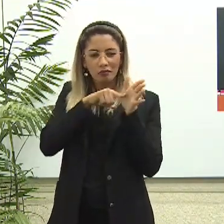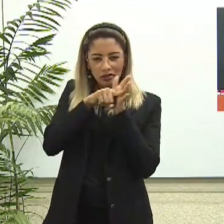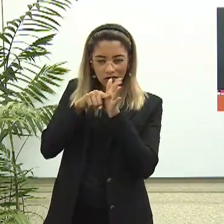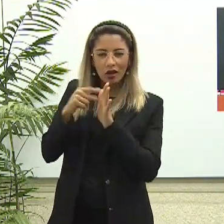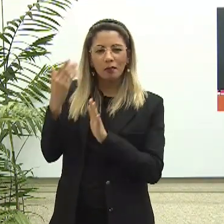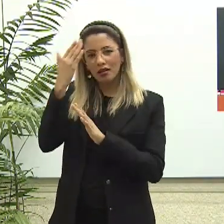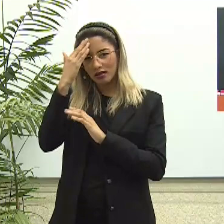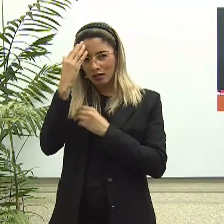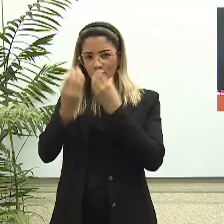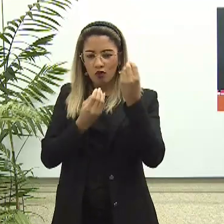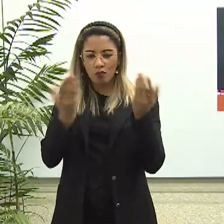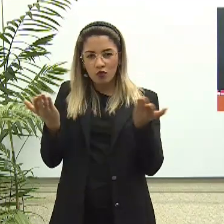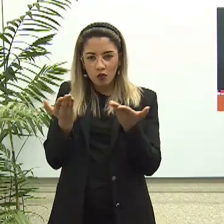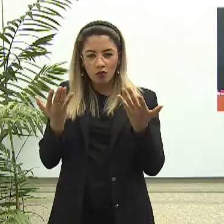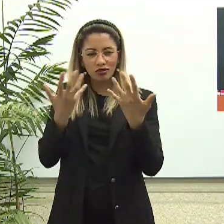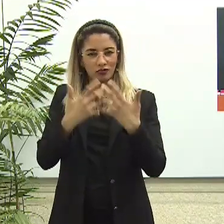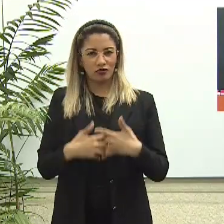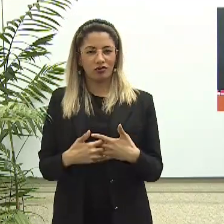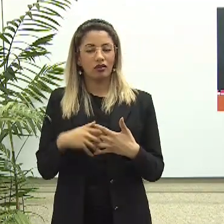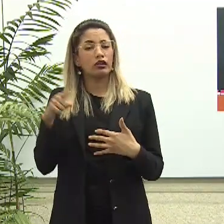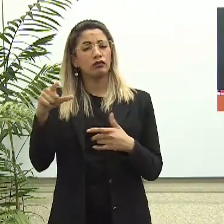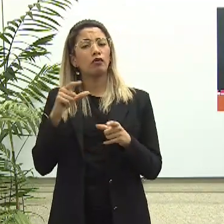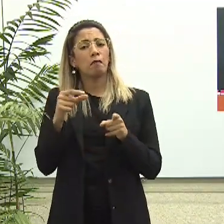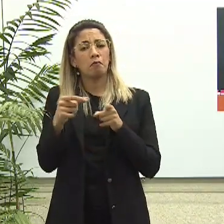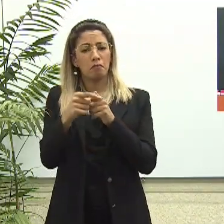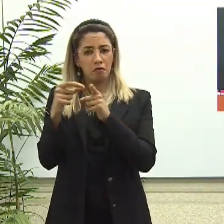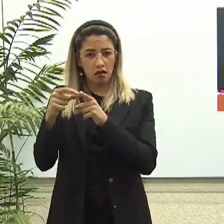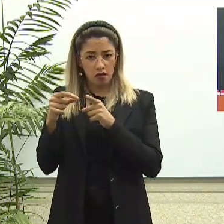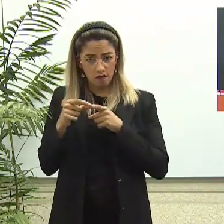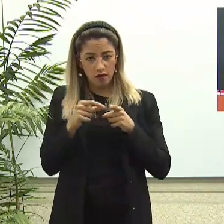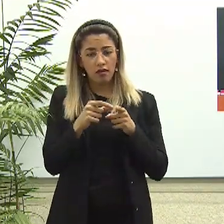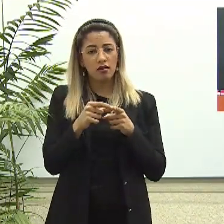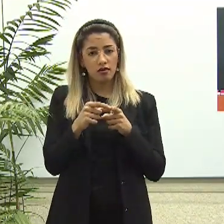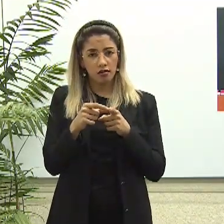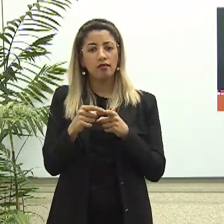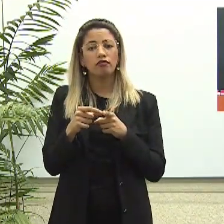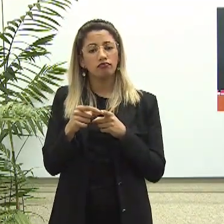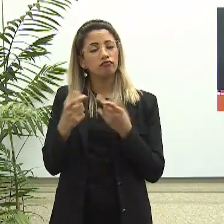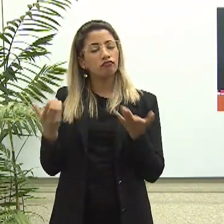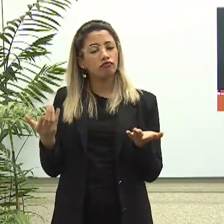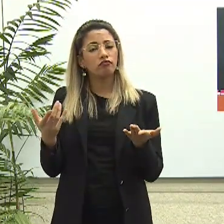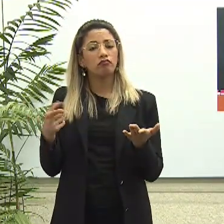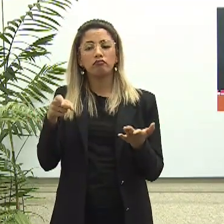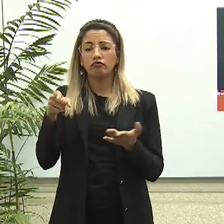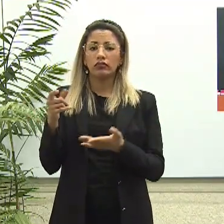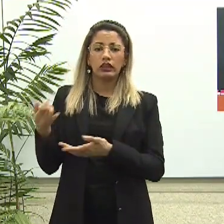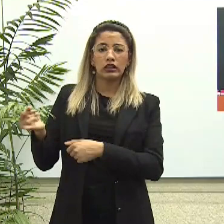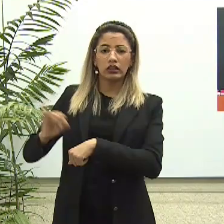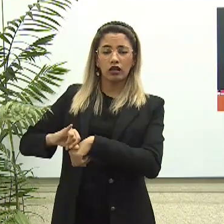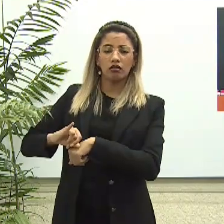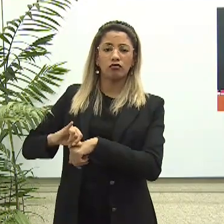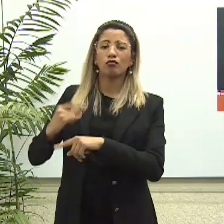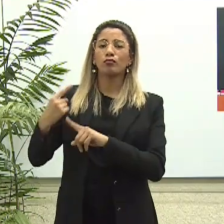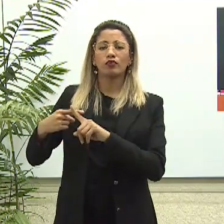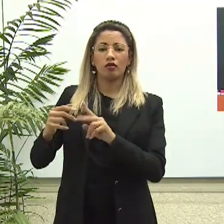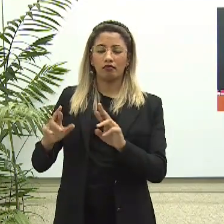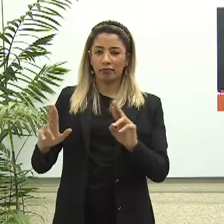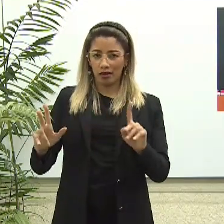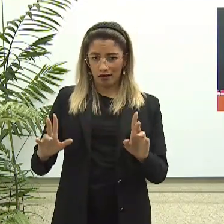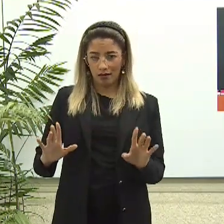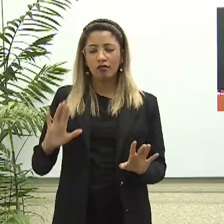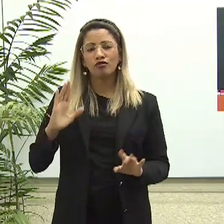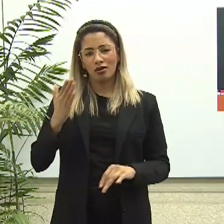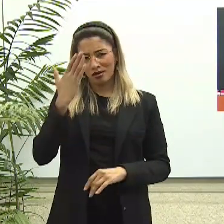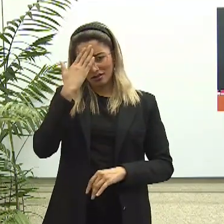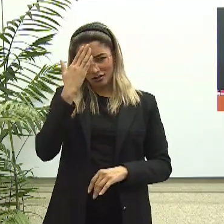eh isso faz com que a periferia tenha muito mais a dizer sobre o que é o capital do que o próprio centro do ponto de vista de contradições a gente já conhece